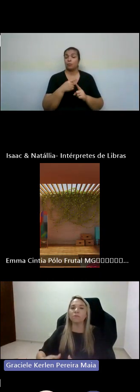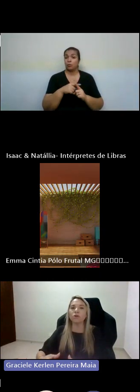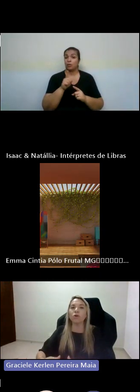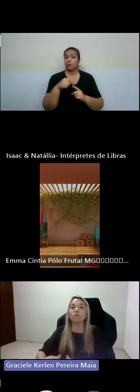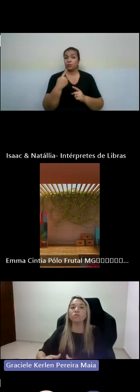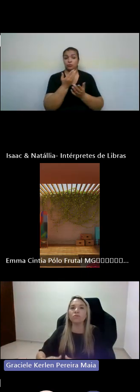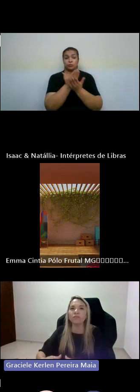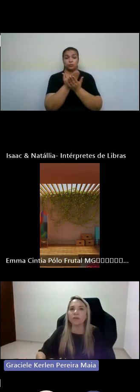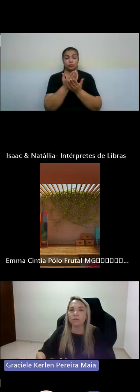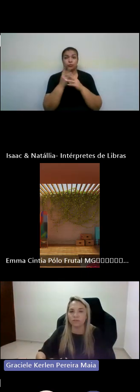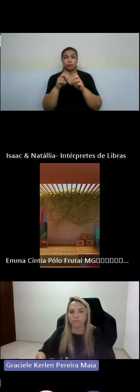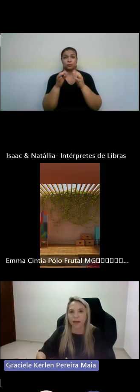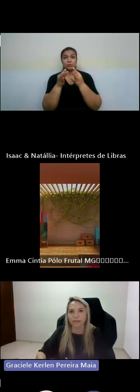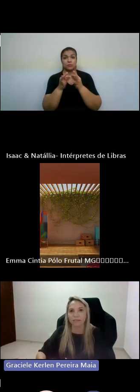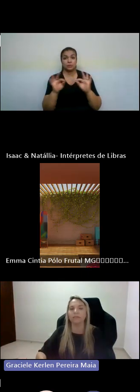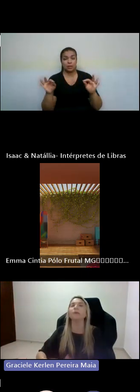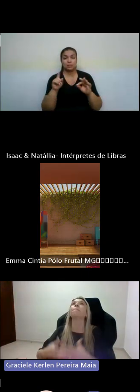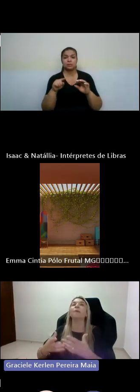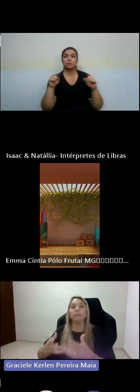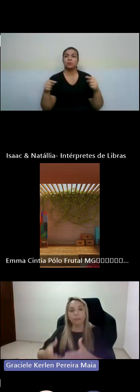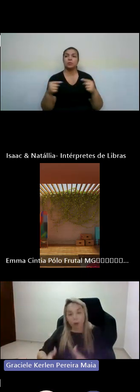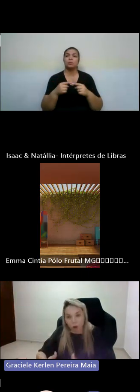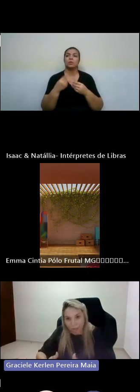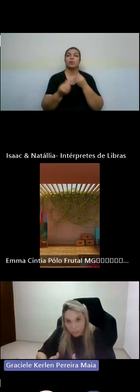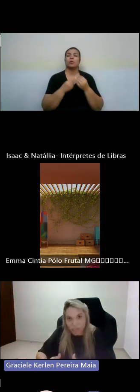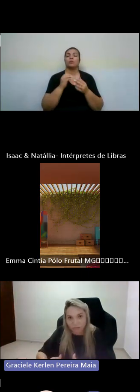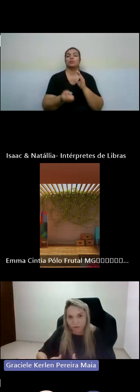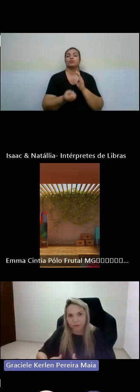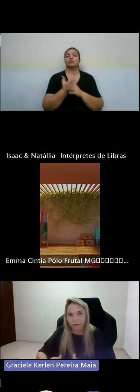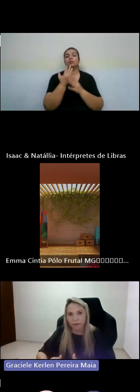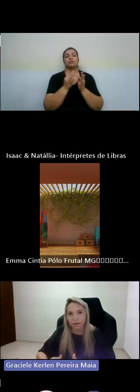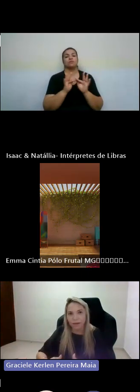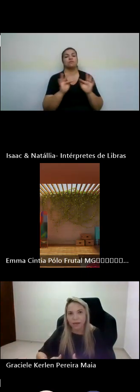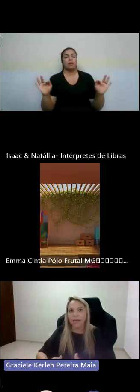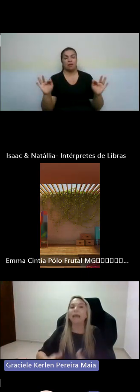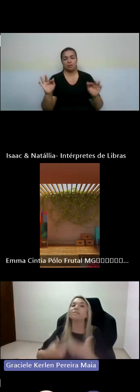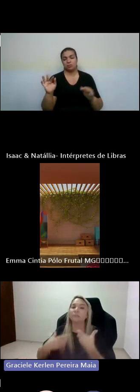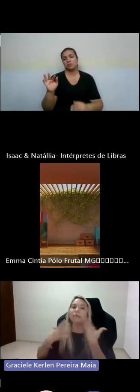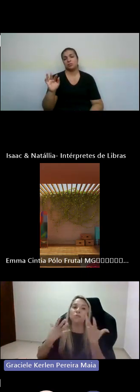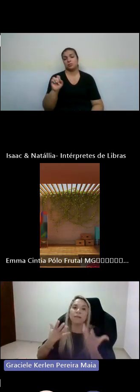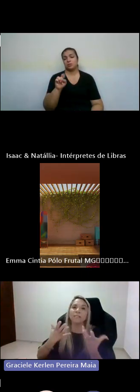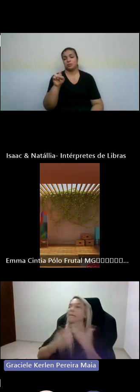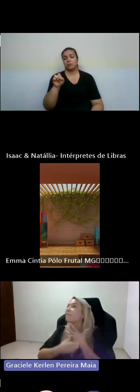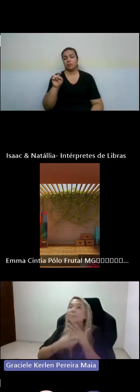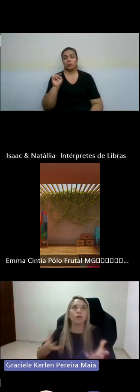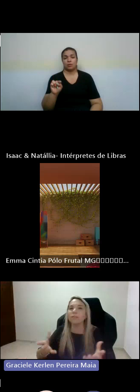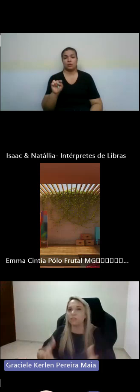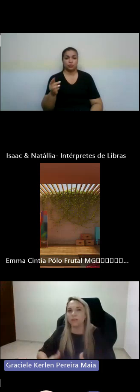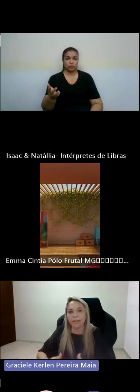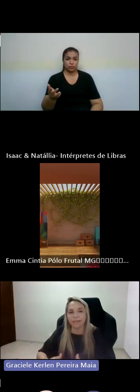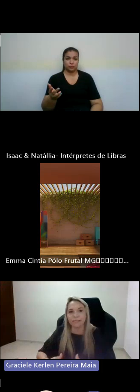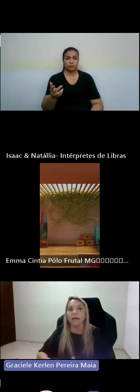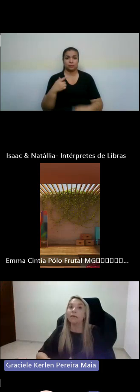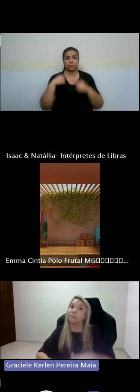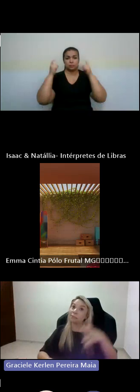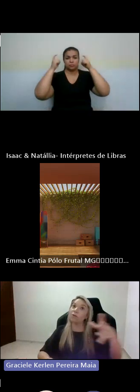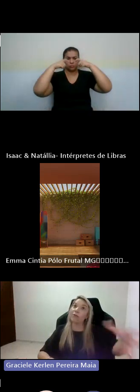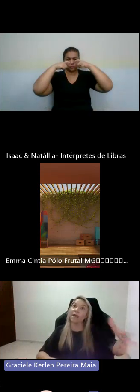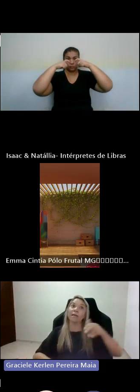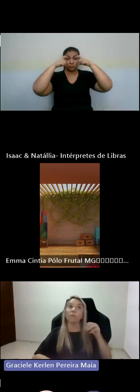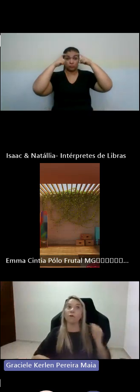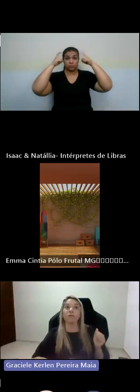um tipo de construção de frase interrogativa. A sobrancelha faz toda a diferença.